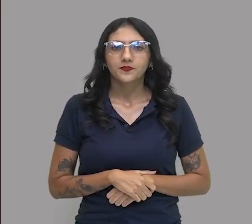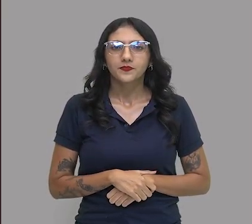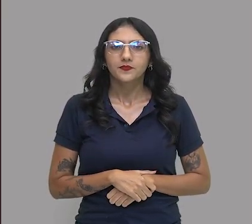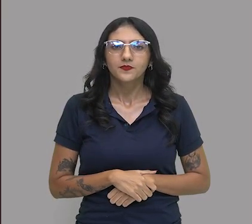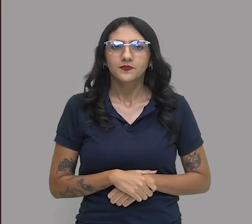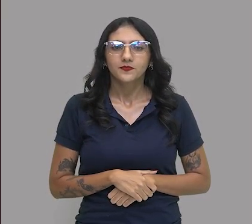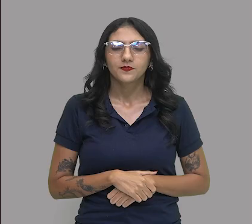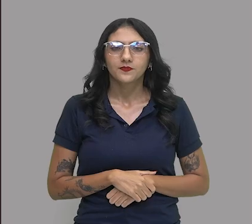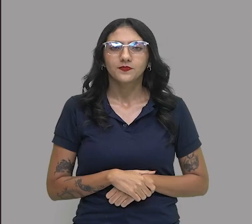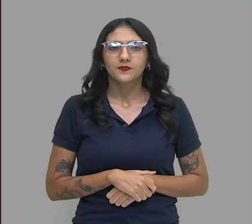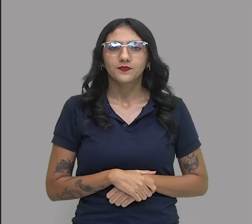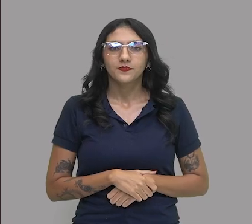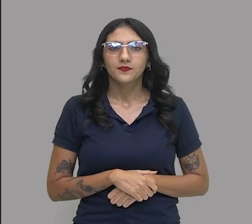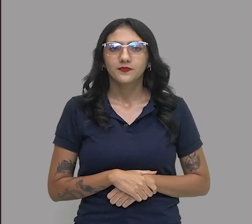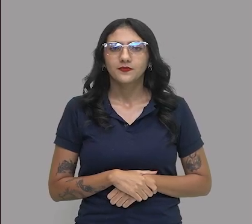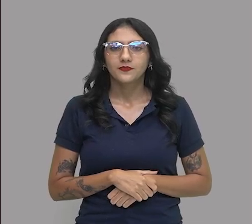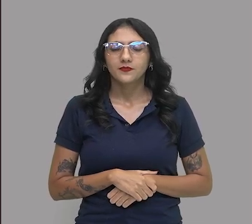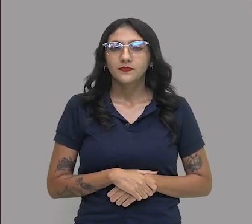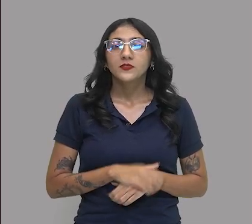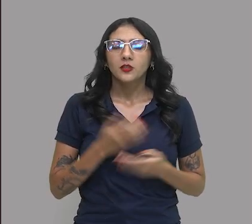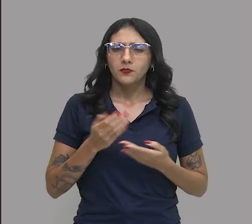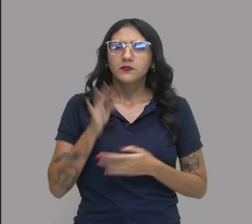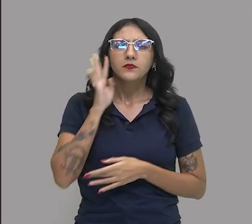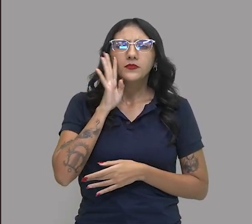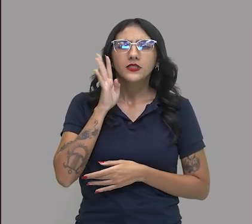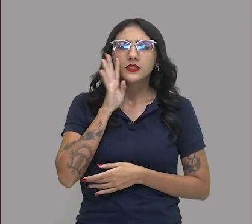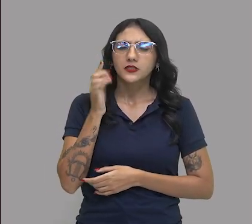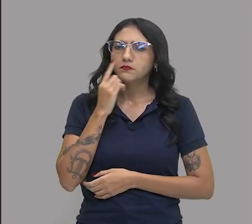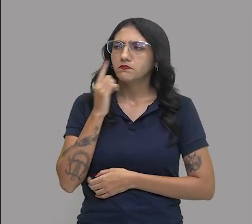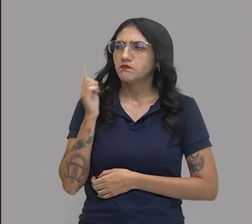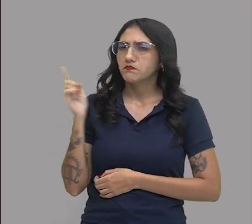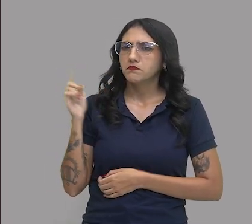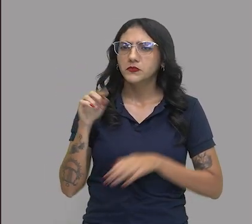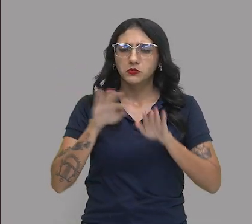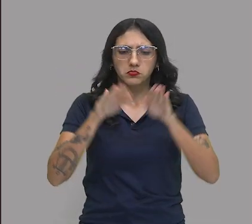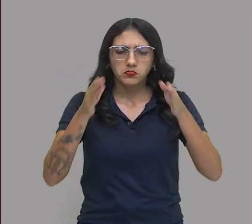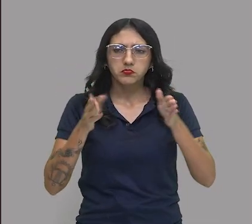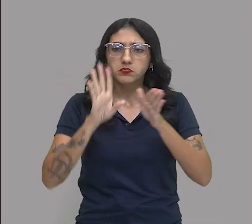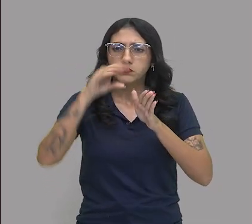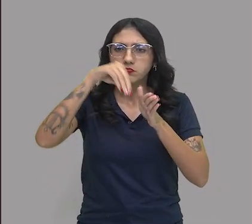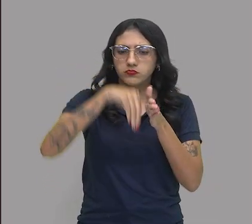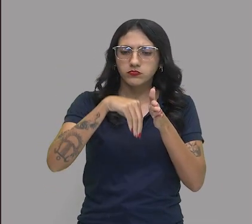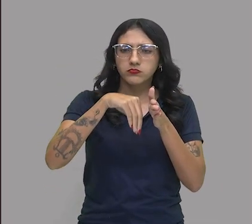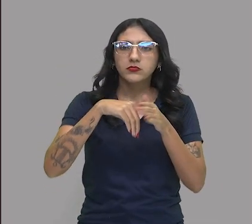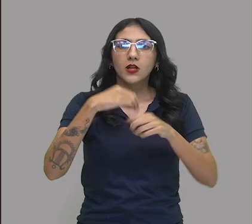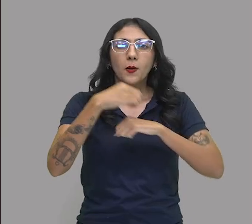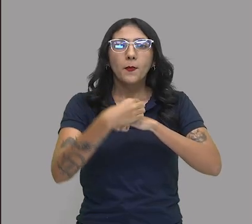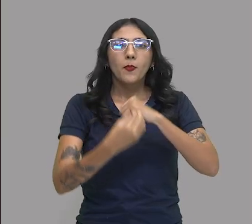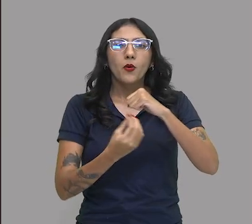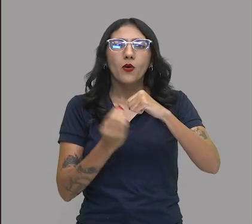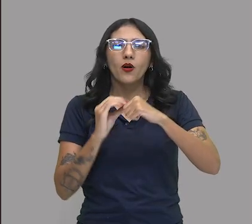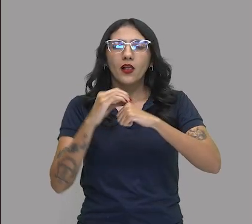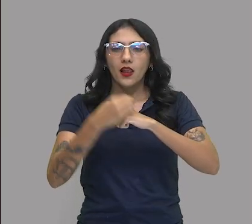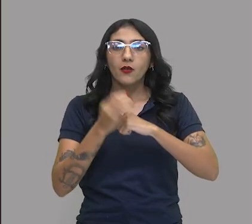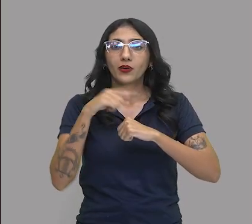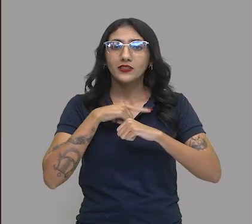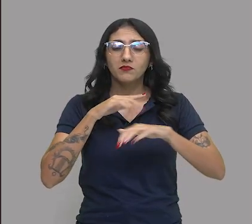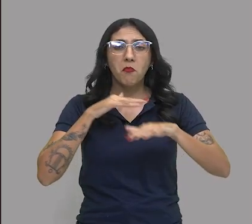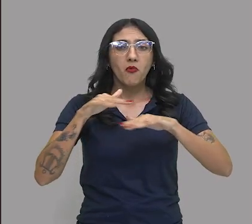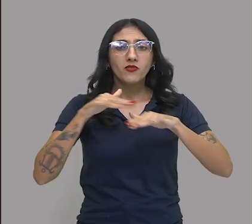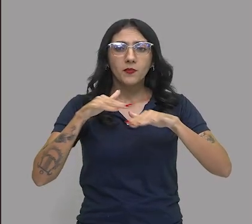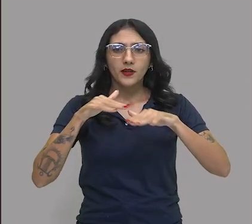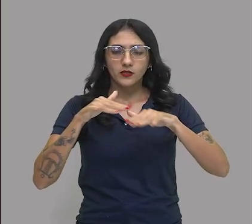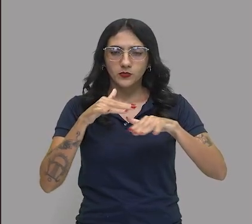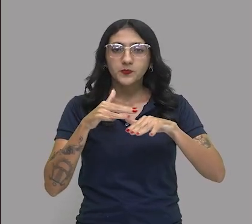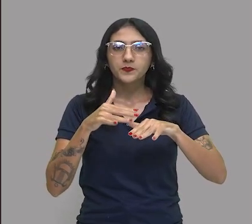Imagina aí, pessoal, que nesse recipiente estejam moléculas de um corpo. Elas estão agitadas. Observe